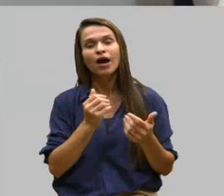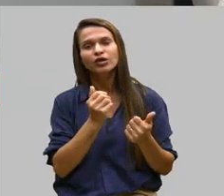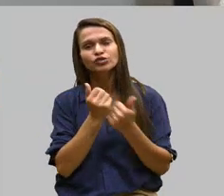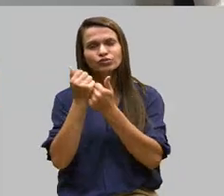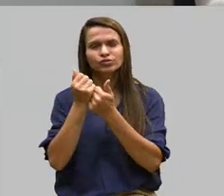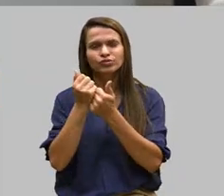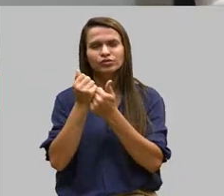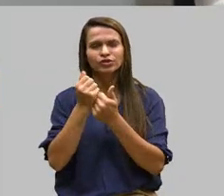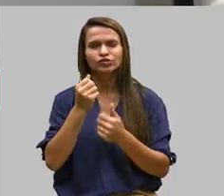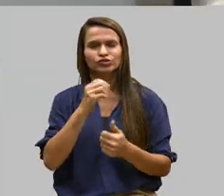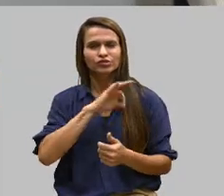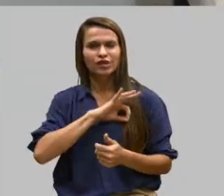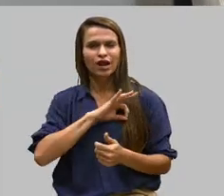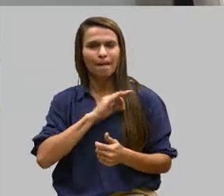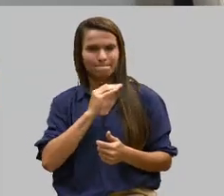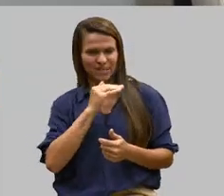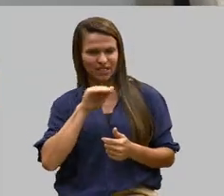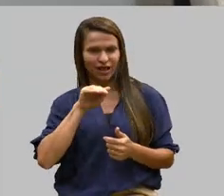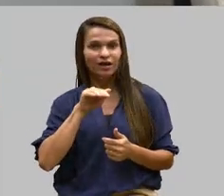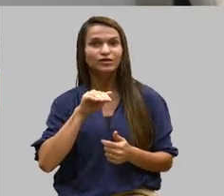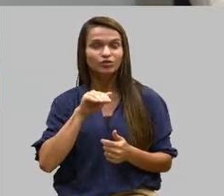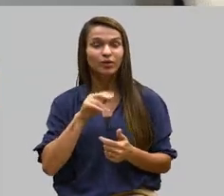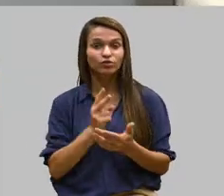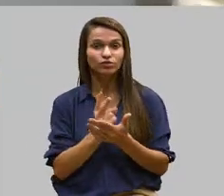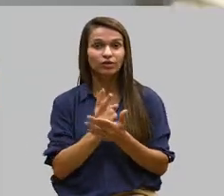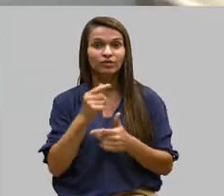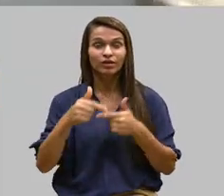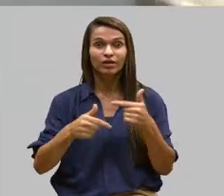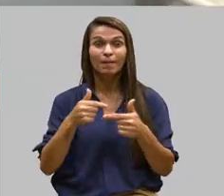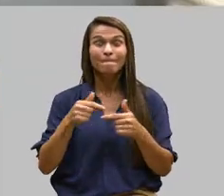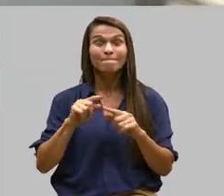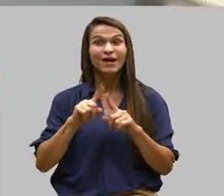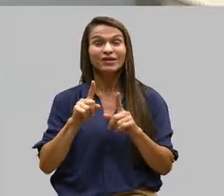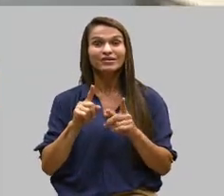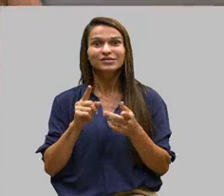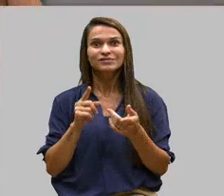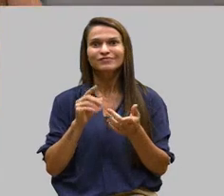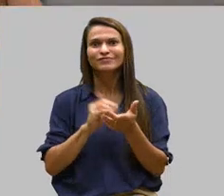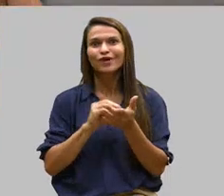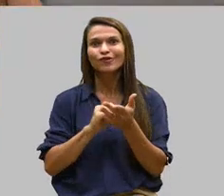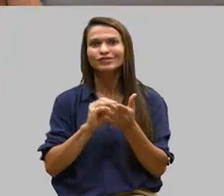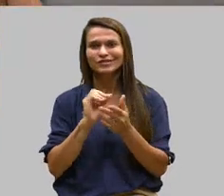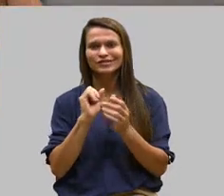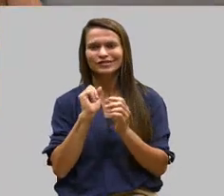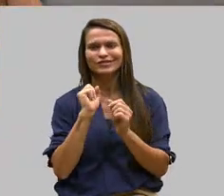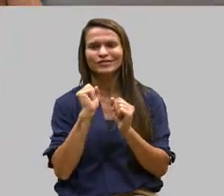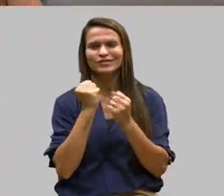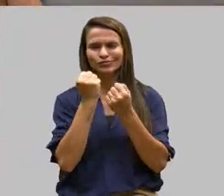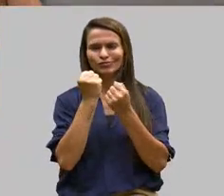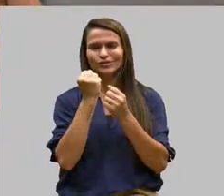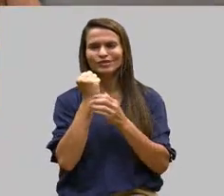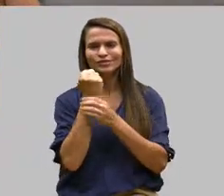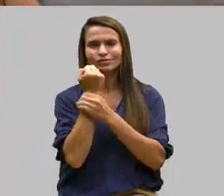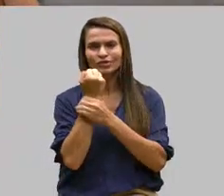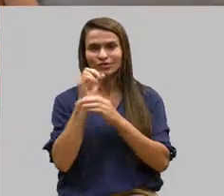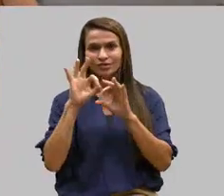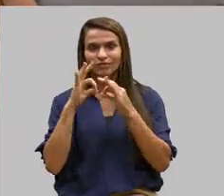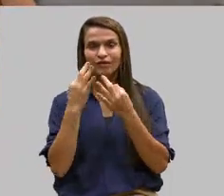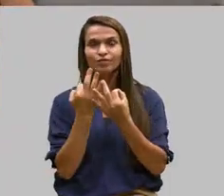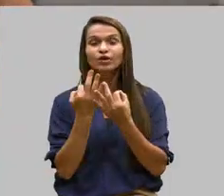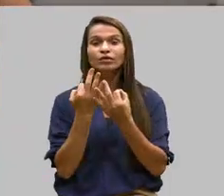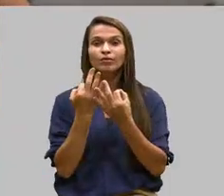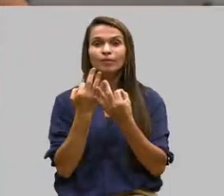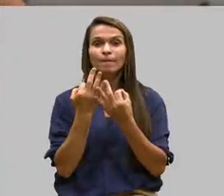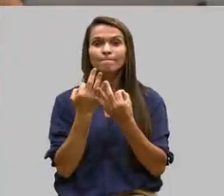para ficar no mercado as mais famílias não tem segurança que ao perder o benefício ele